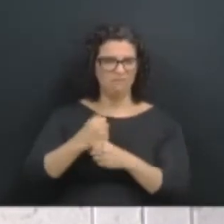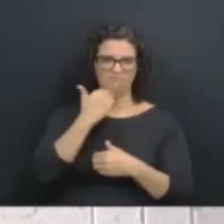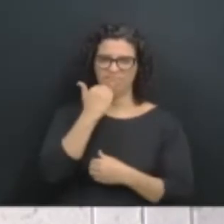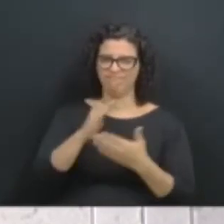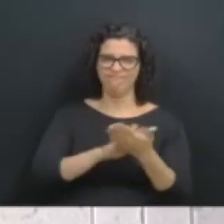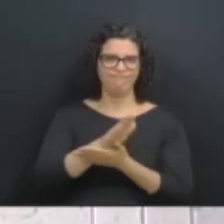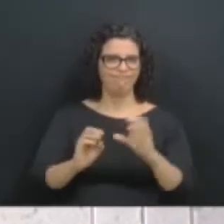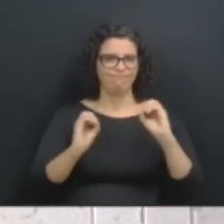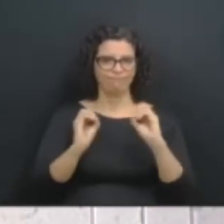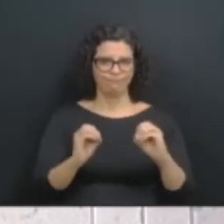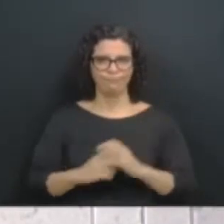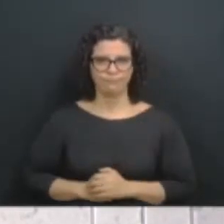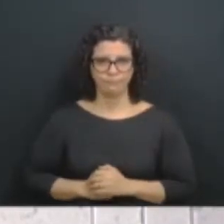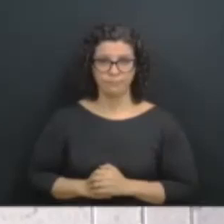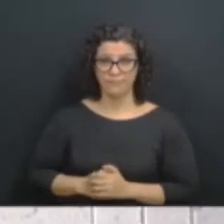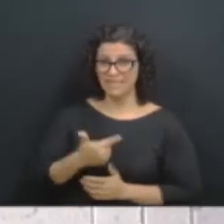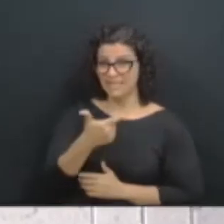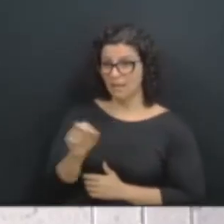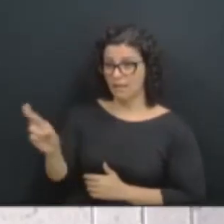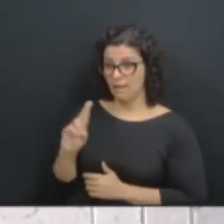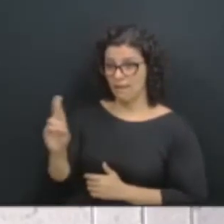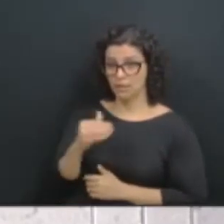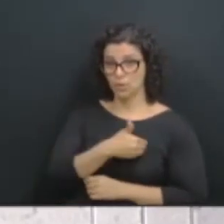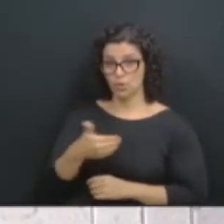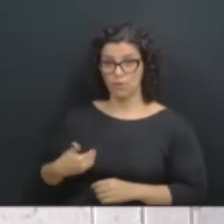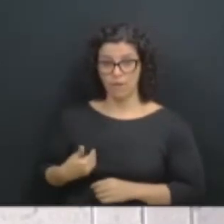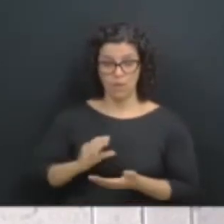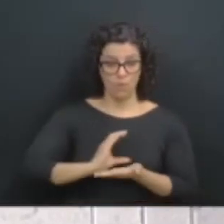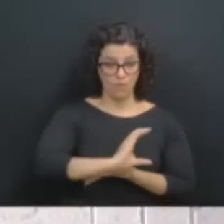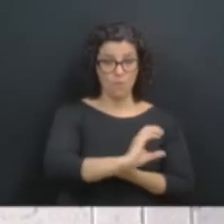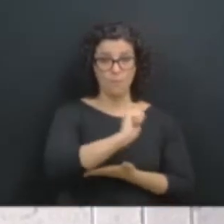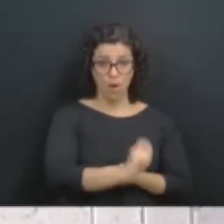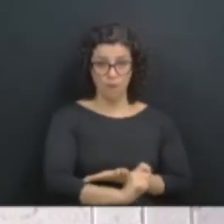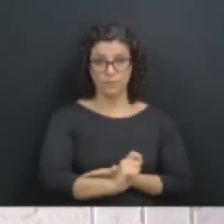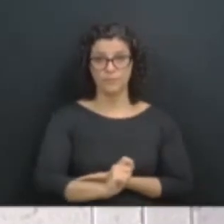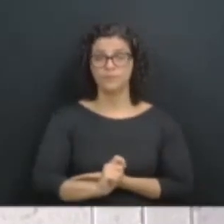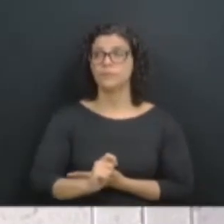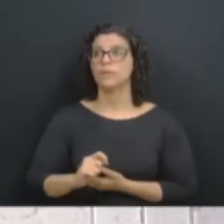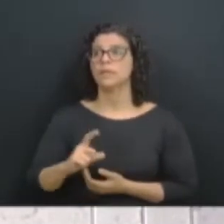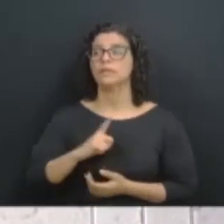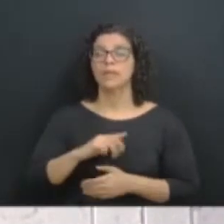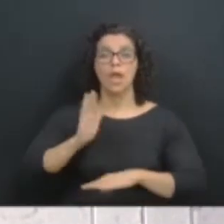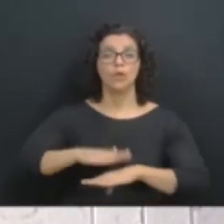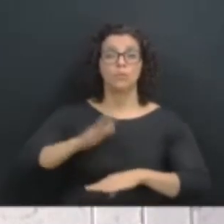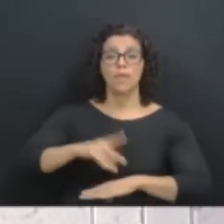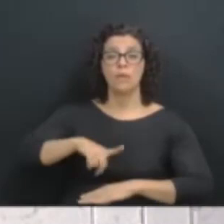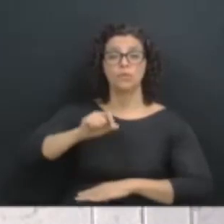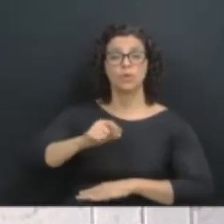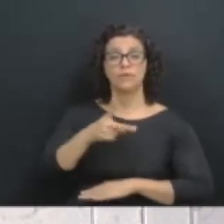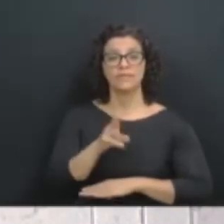para nada. De cada R$100 que o governo tem para investir, o governo do Paraná tem autonomia de